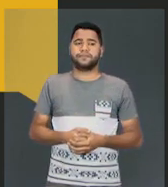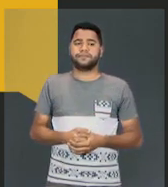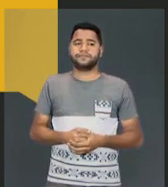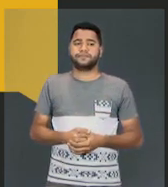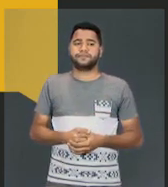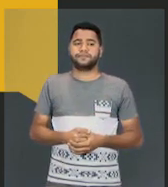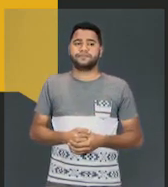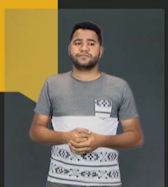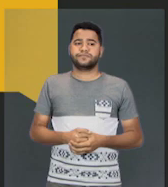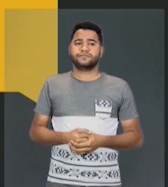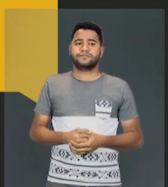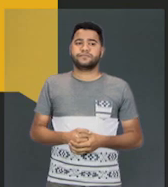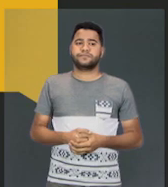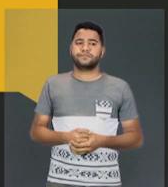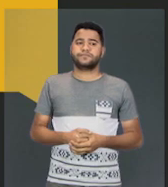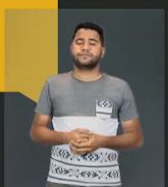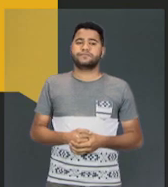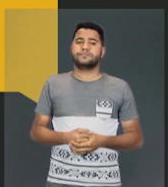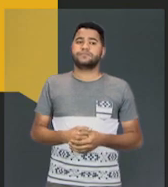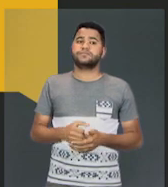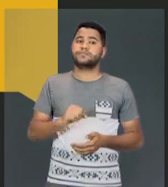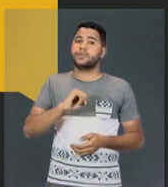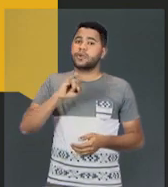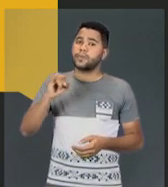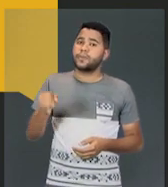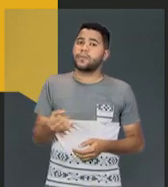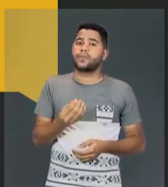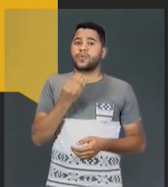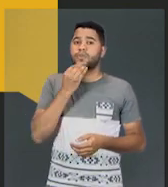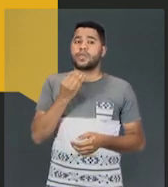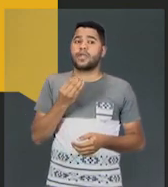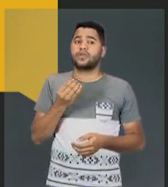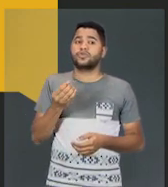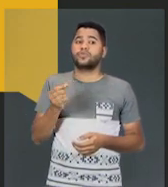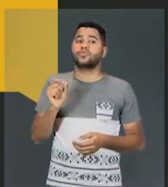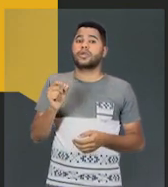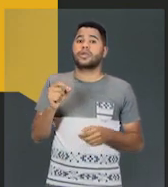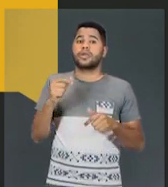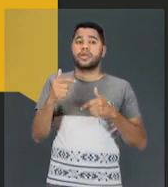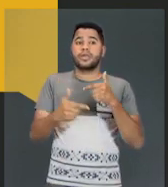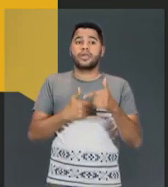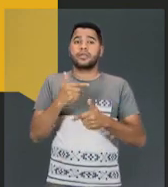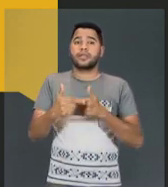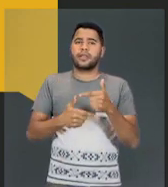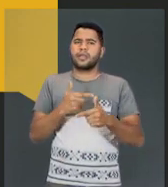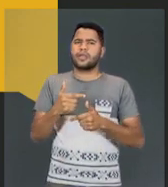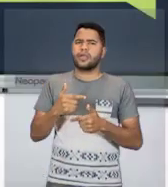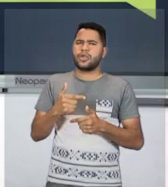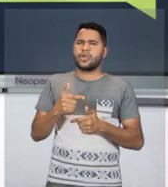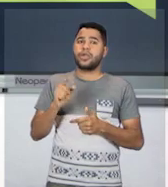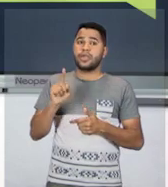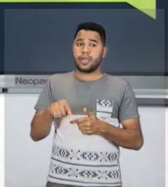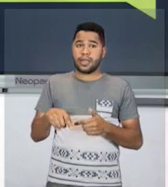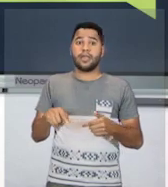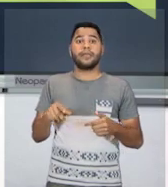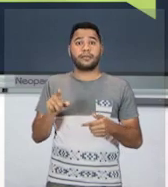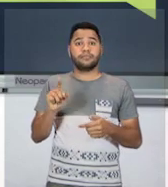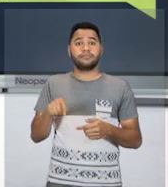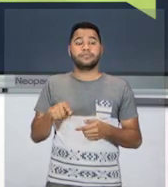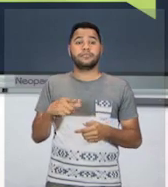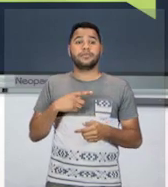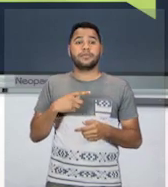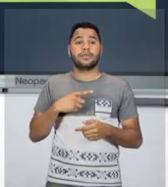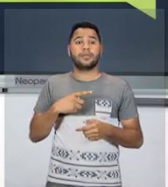a sorte of Job opportunities and Job tira emprego e isso